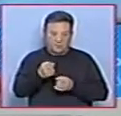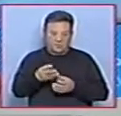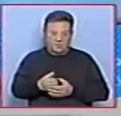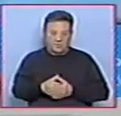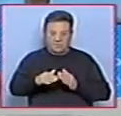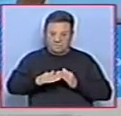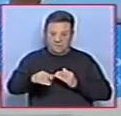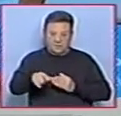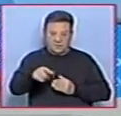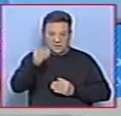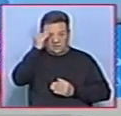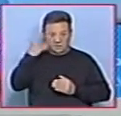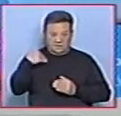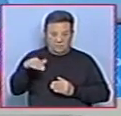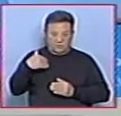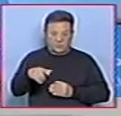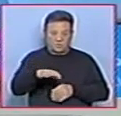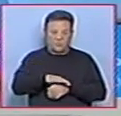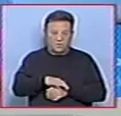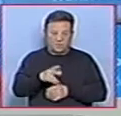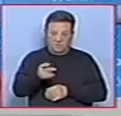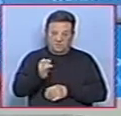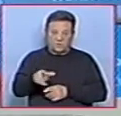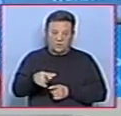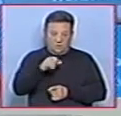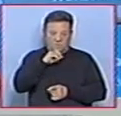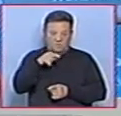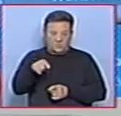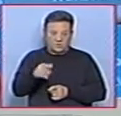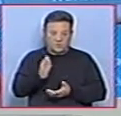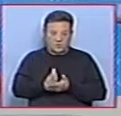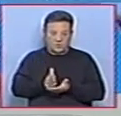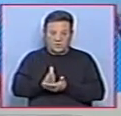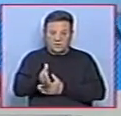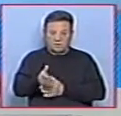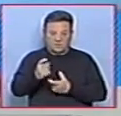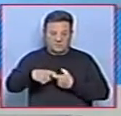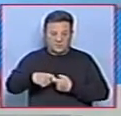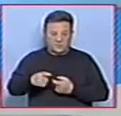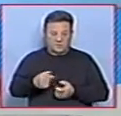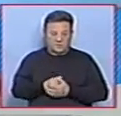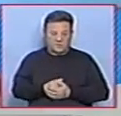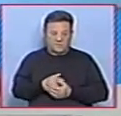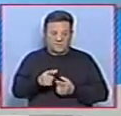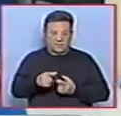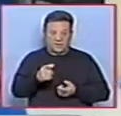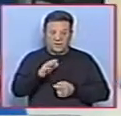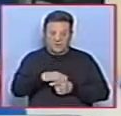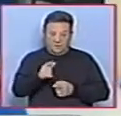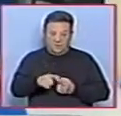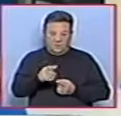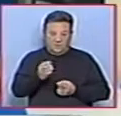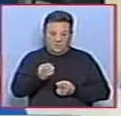mesa de simulação para treino com doentes virtuais possível só através de parcerias. A Coitados